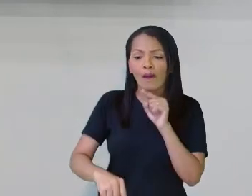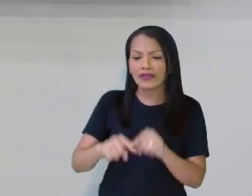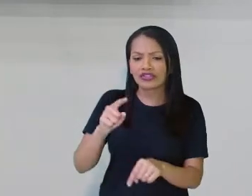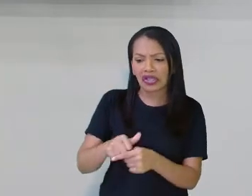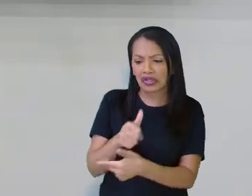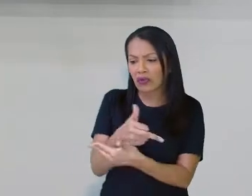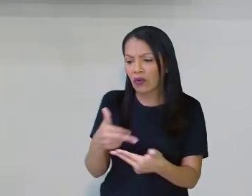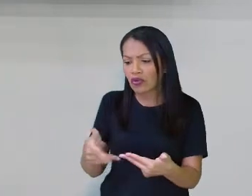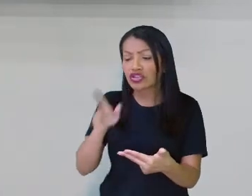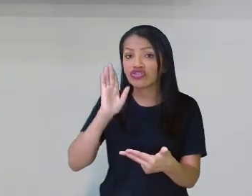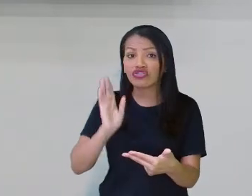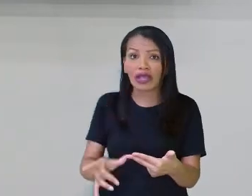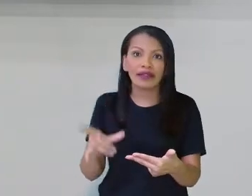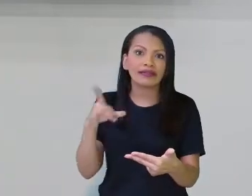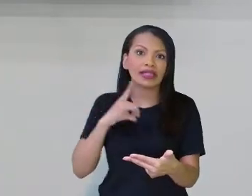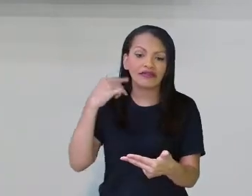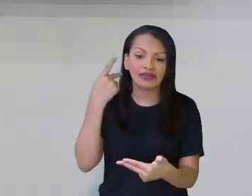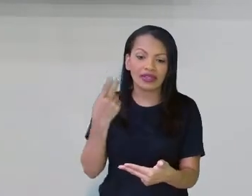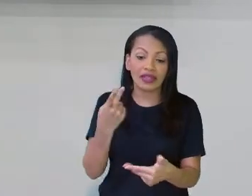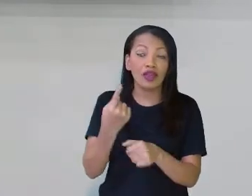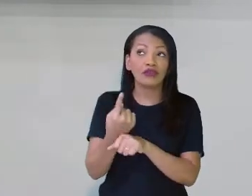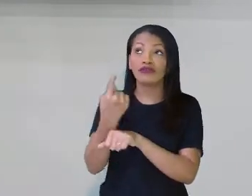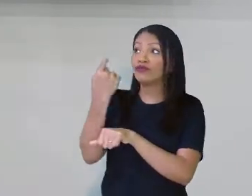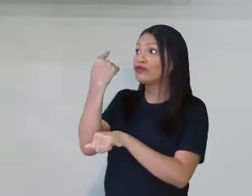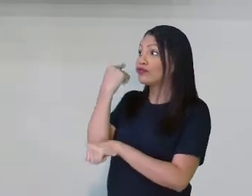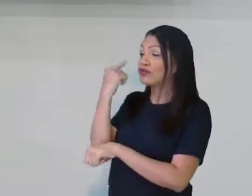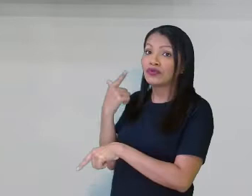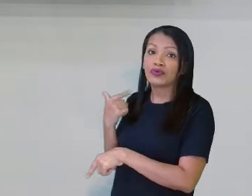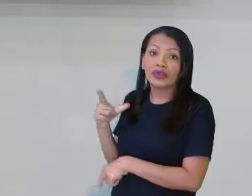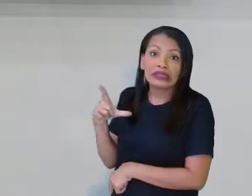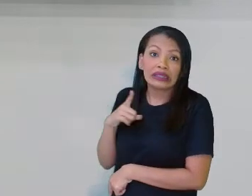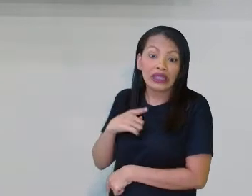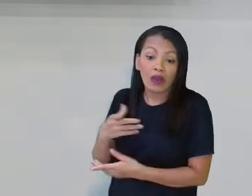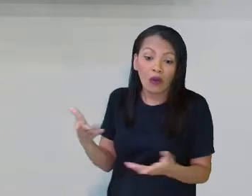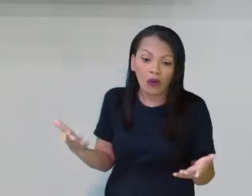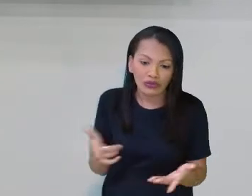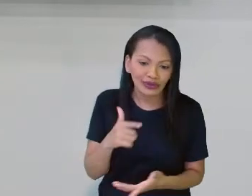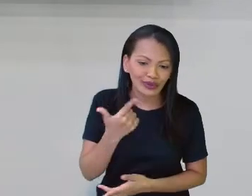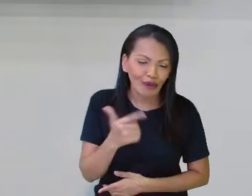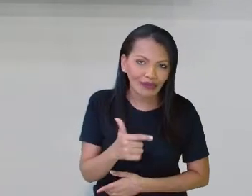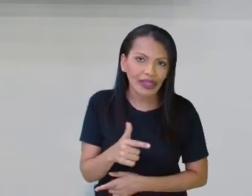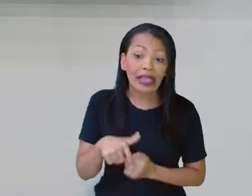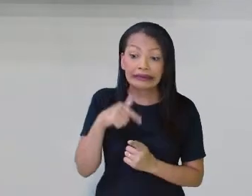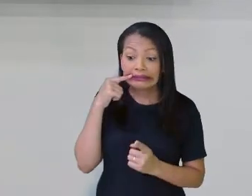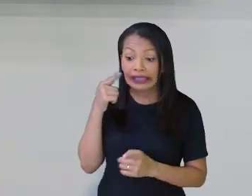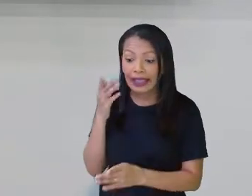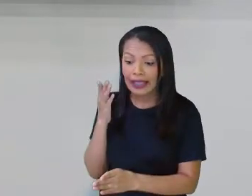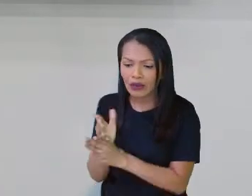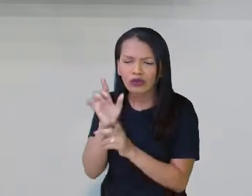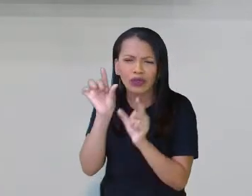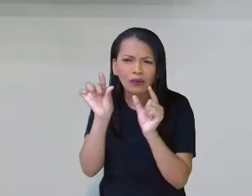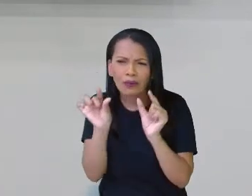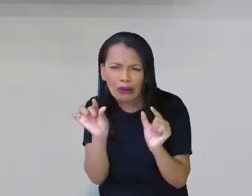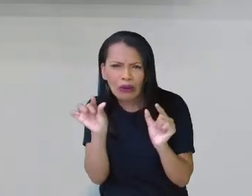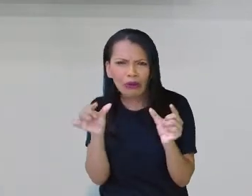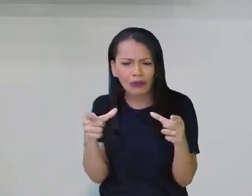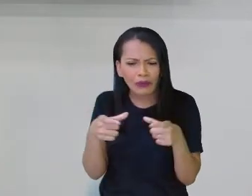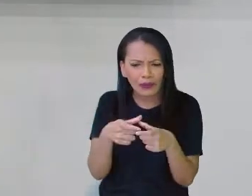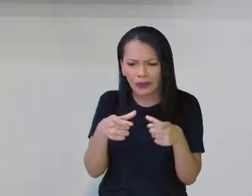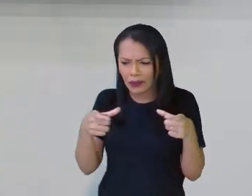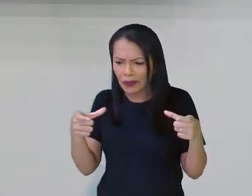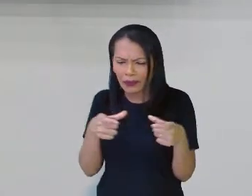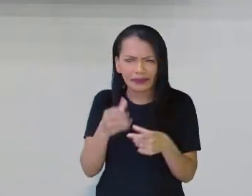existiu no nosso planeta. Então, eles encontraram essa cauda de dinossauro com penas, e aí pode ser considerado